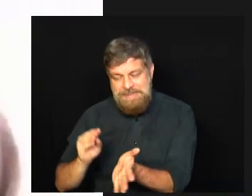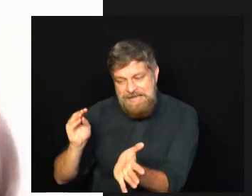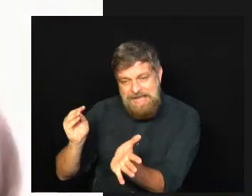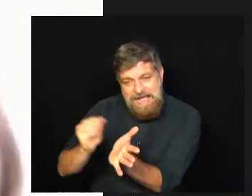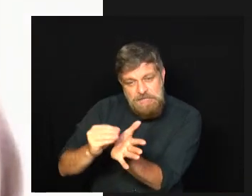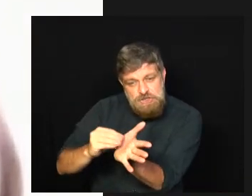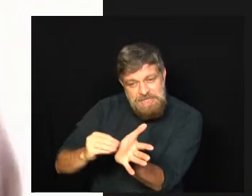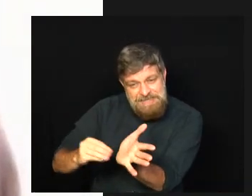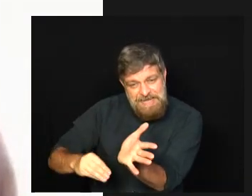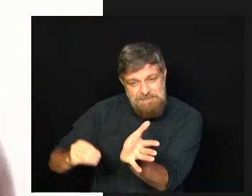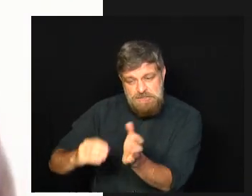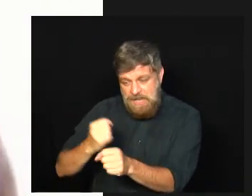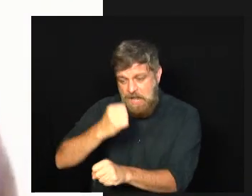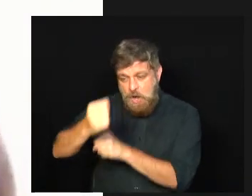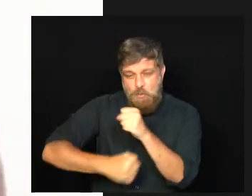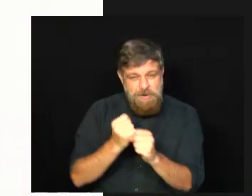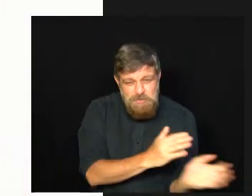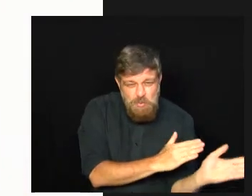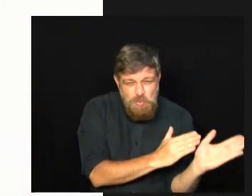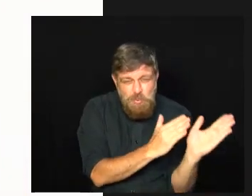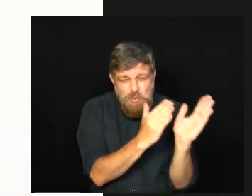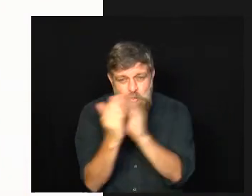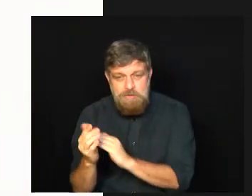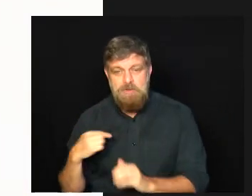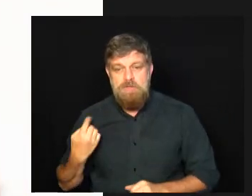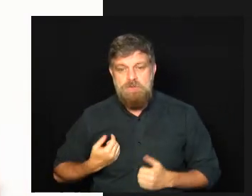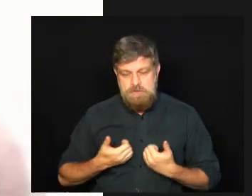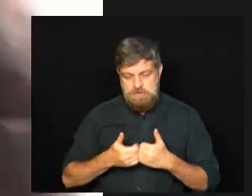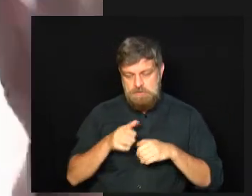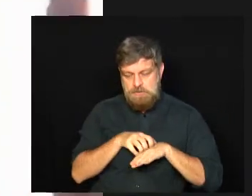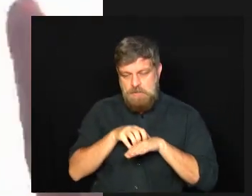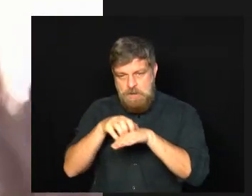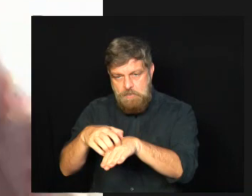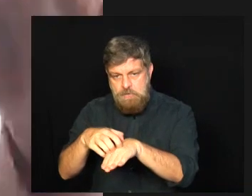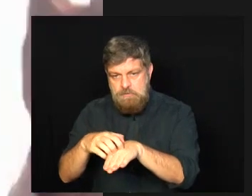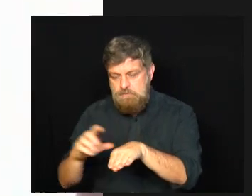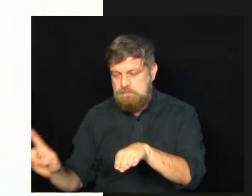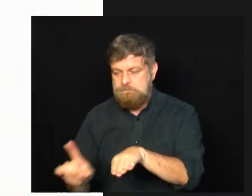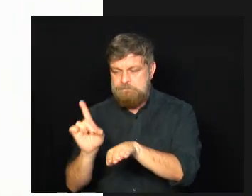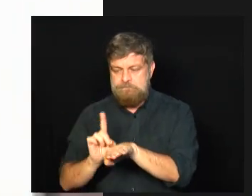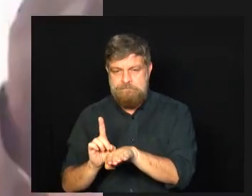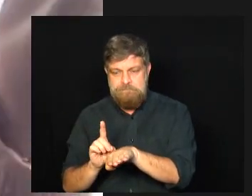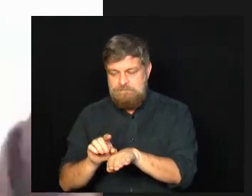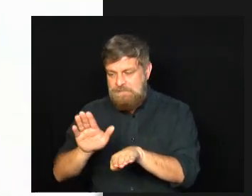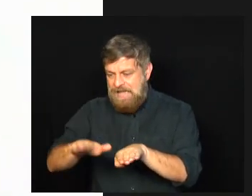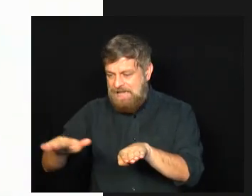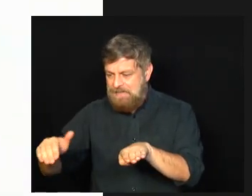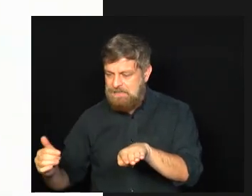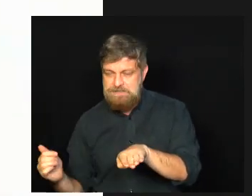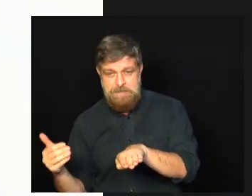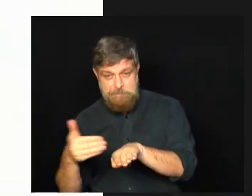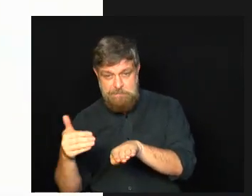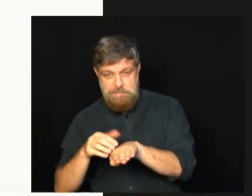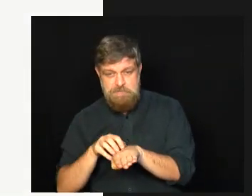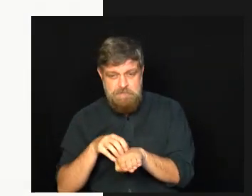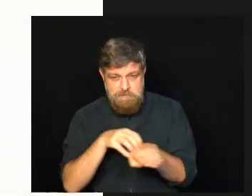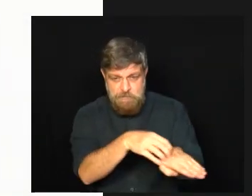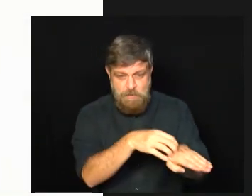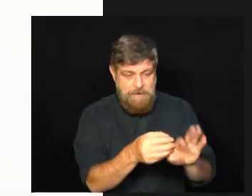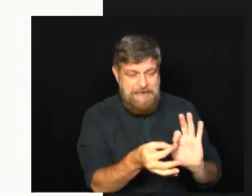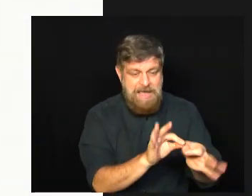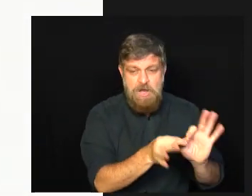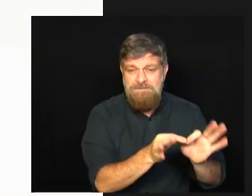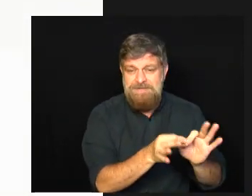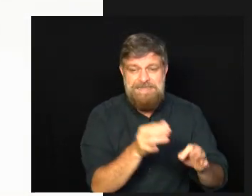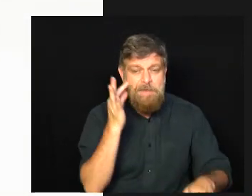agendamento já para o ano todo e nós trazíamos as crianças e fazíamos as oficinas